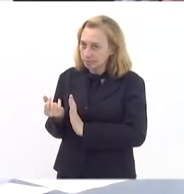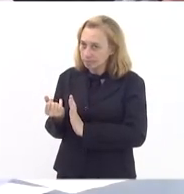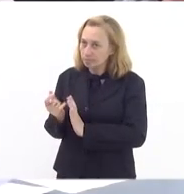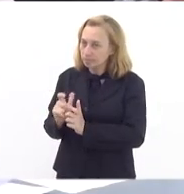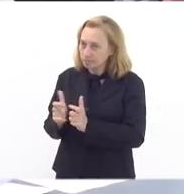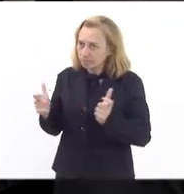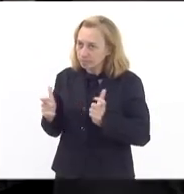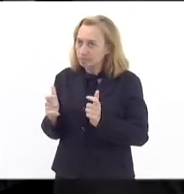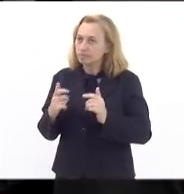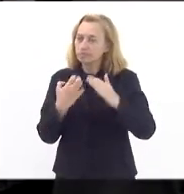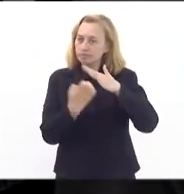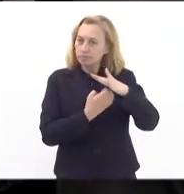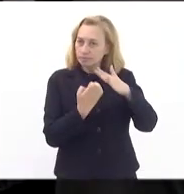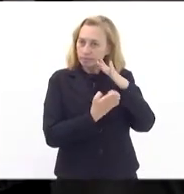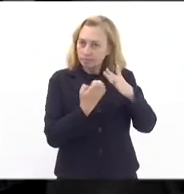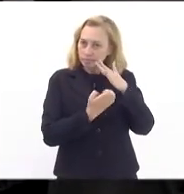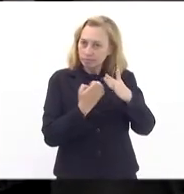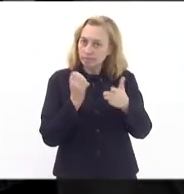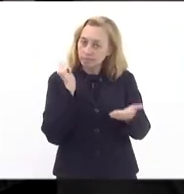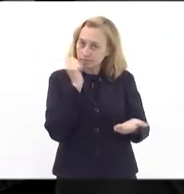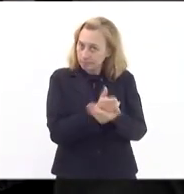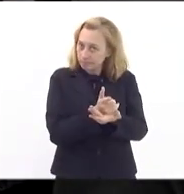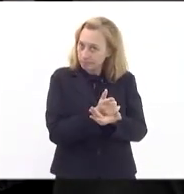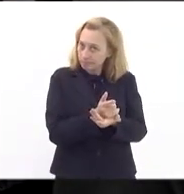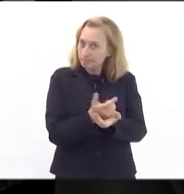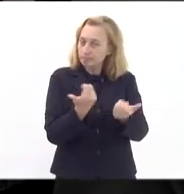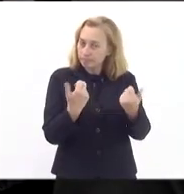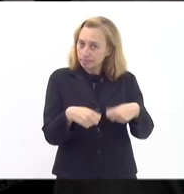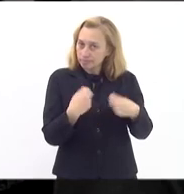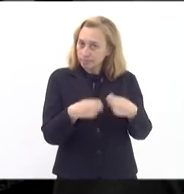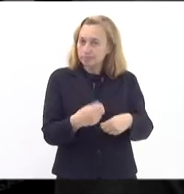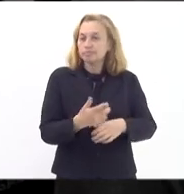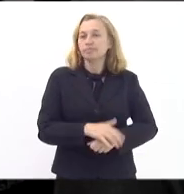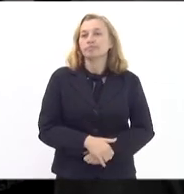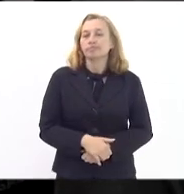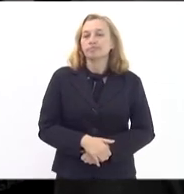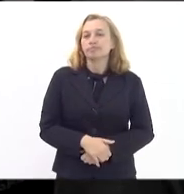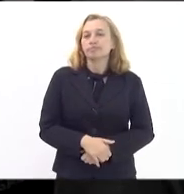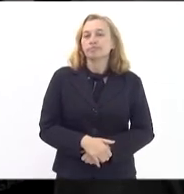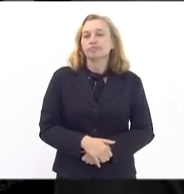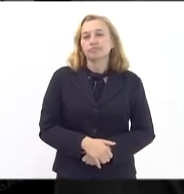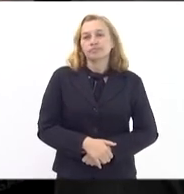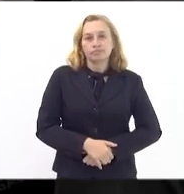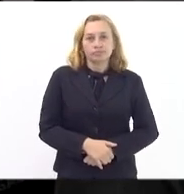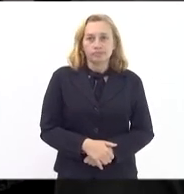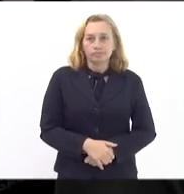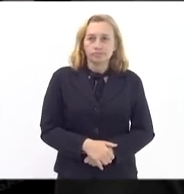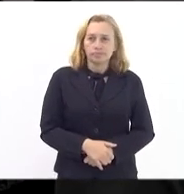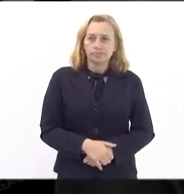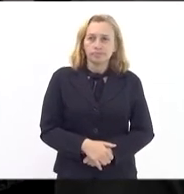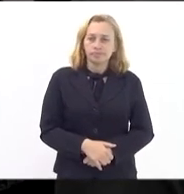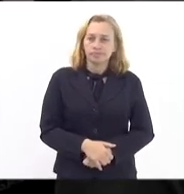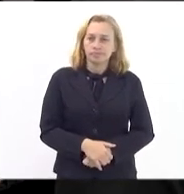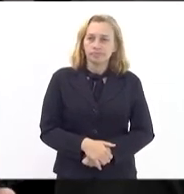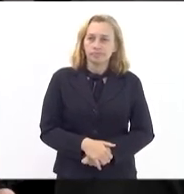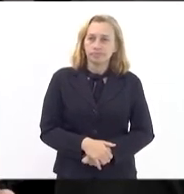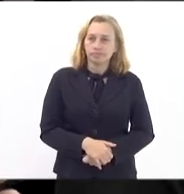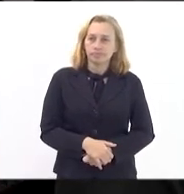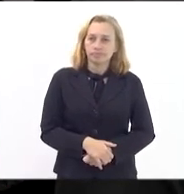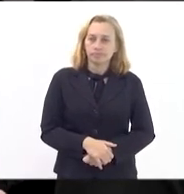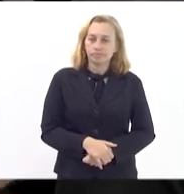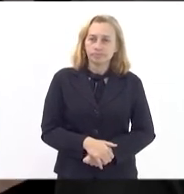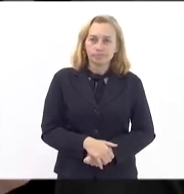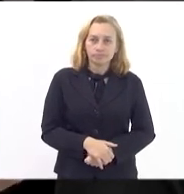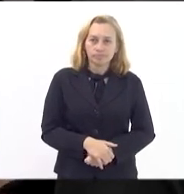empresa tem aí para bancar nós temos Além disso uma questão do